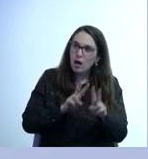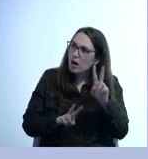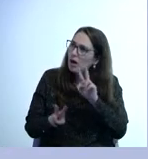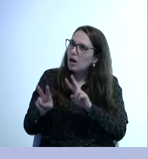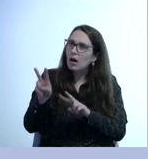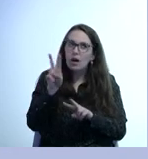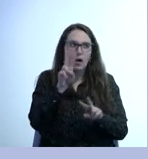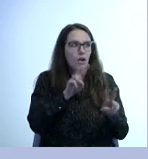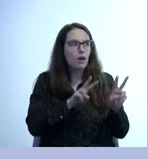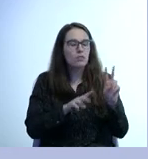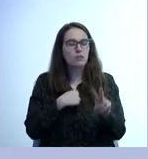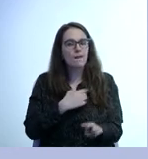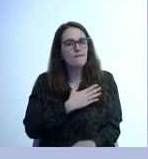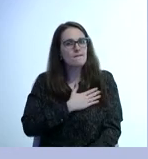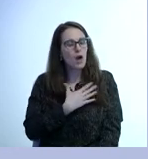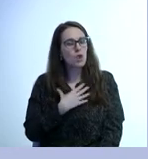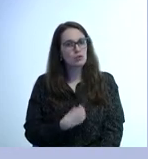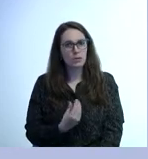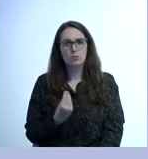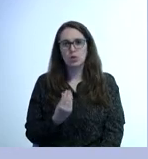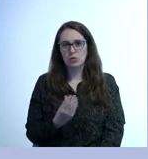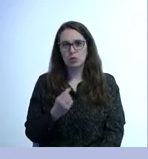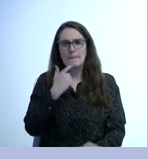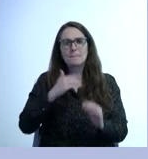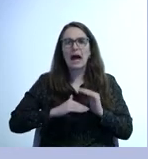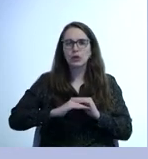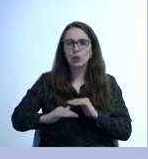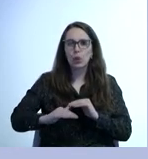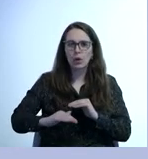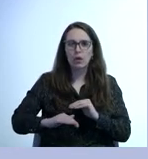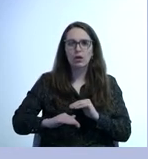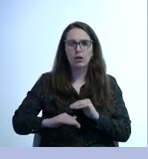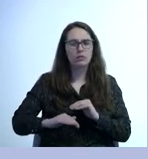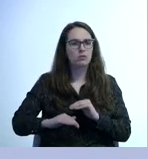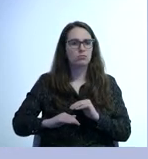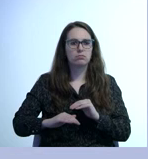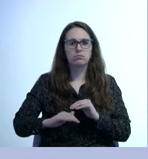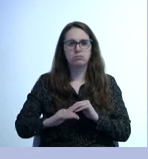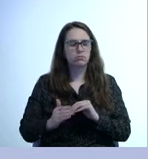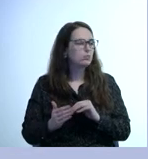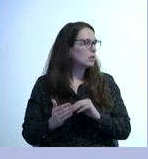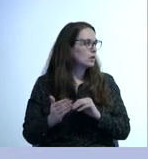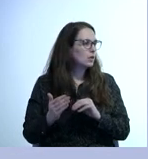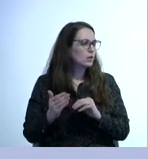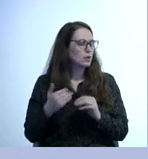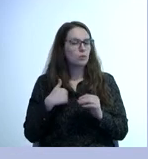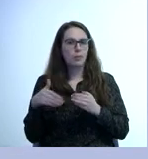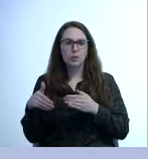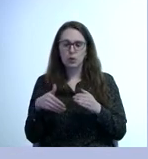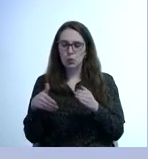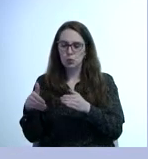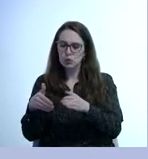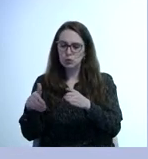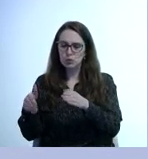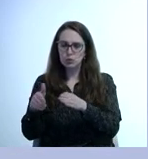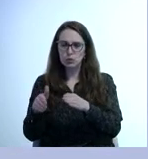e de que gostei muito. O pátio, o estudo de um percurso, que é como que a